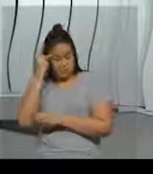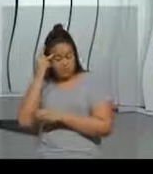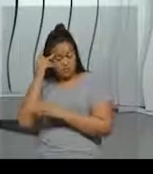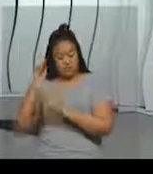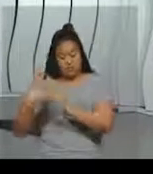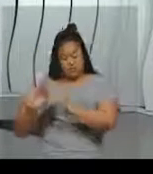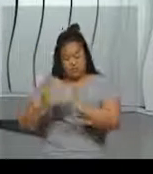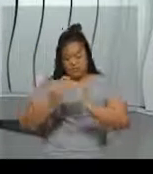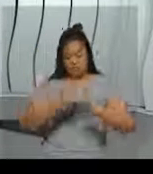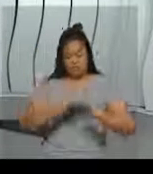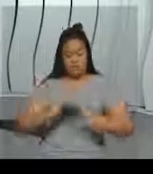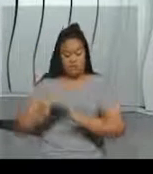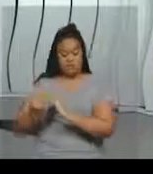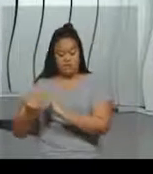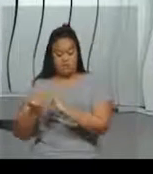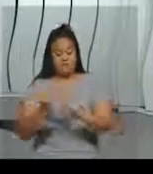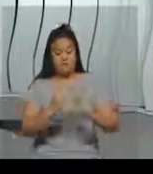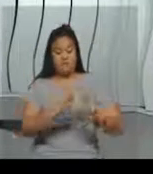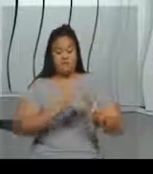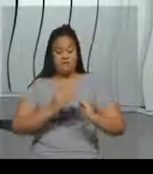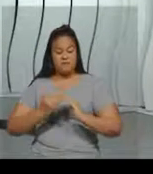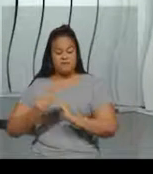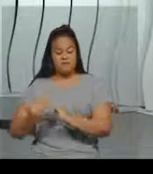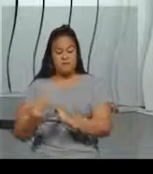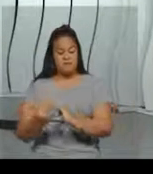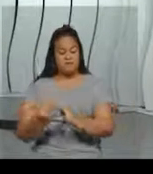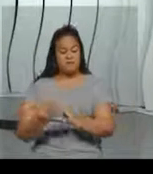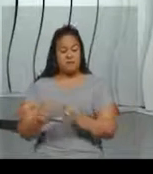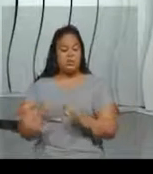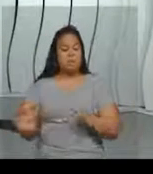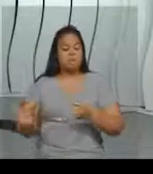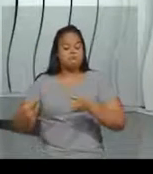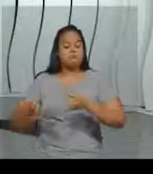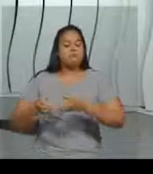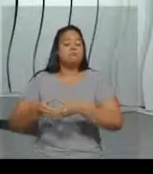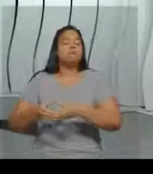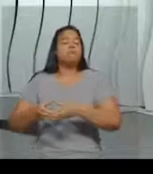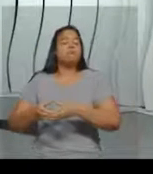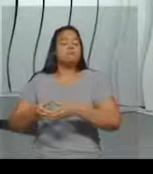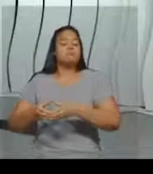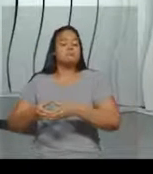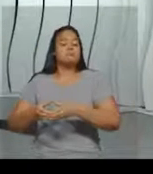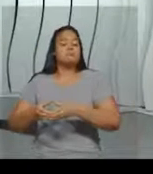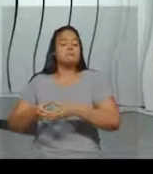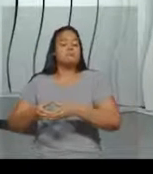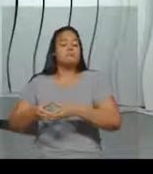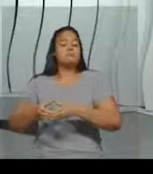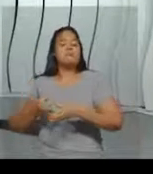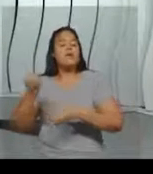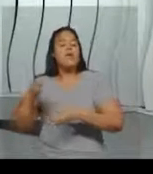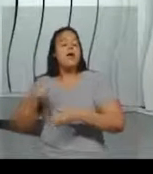favelas, são a maioria da população